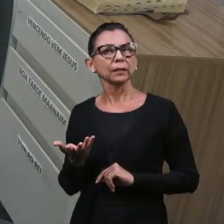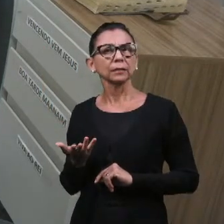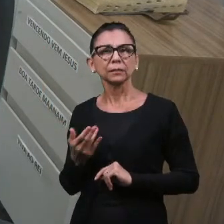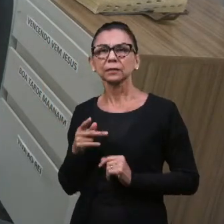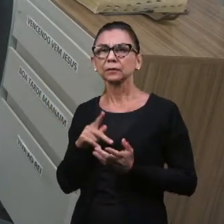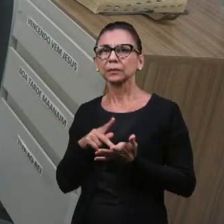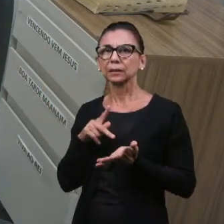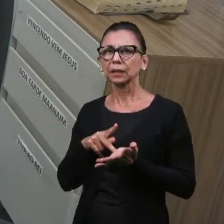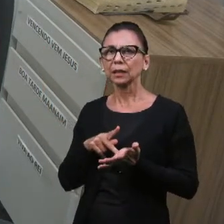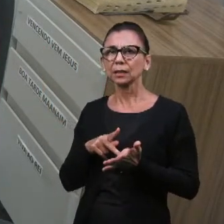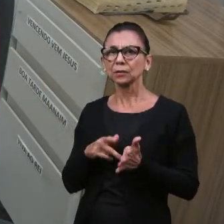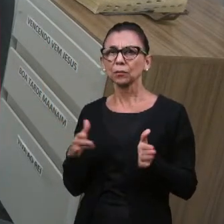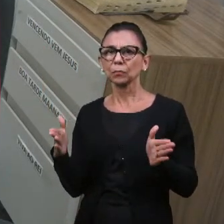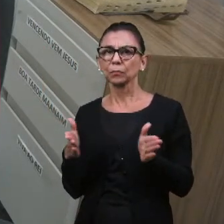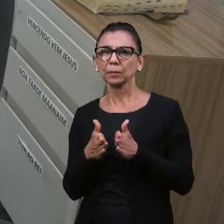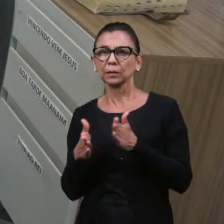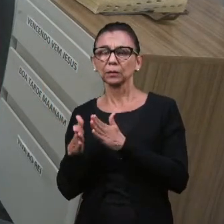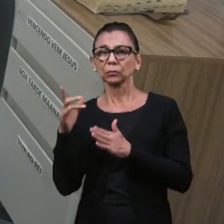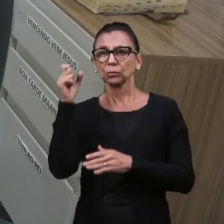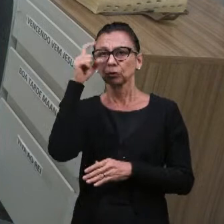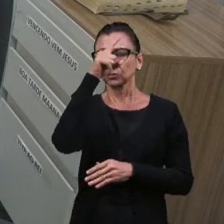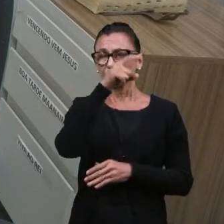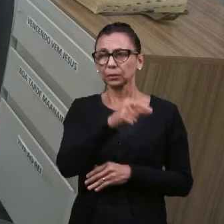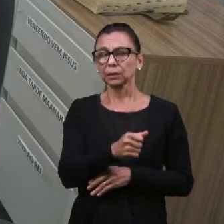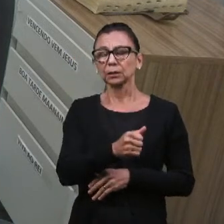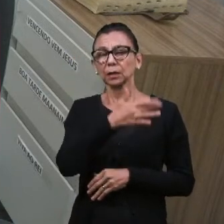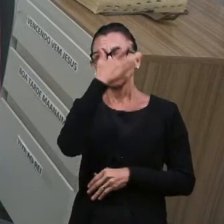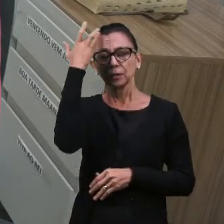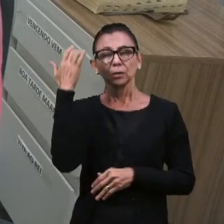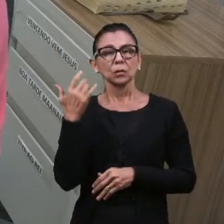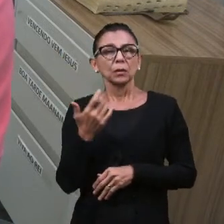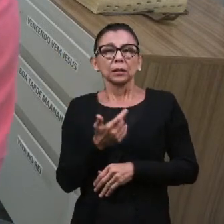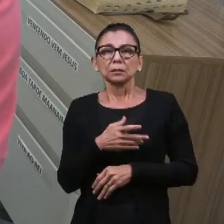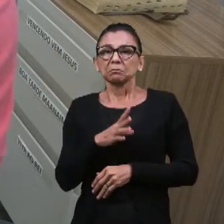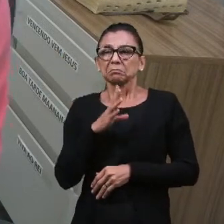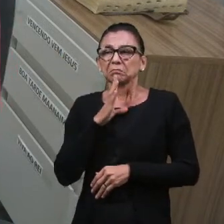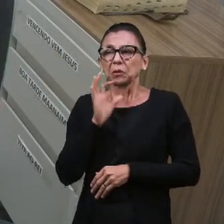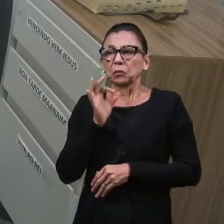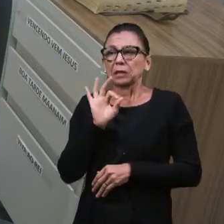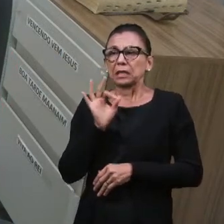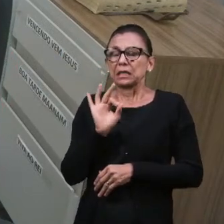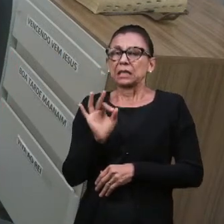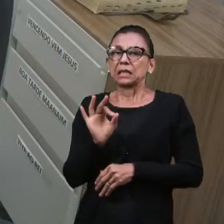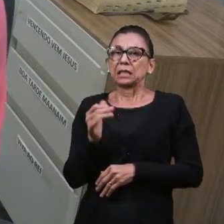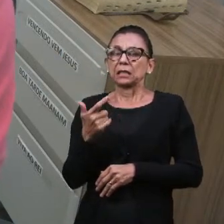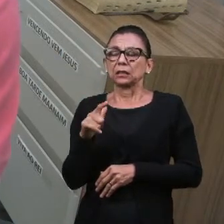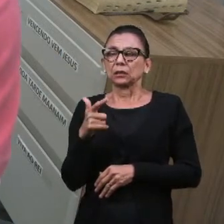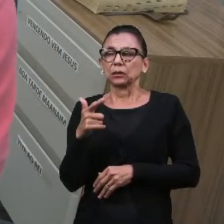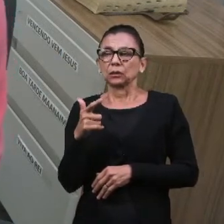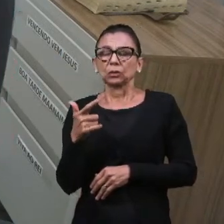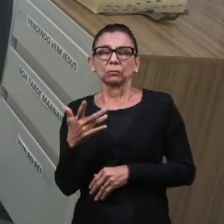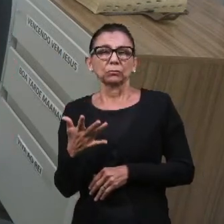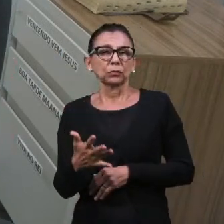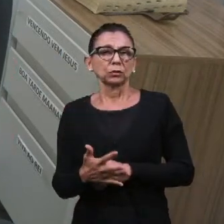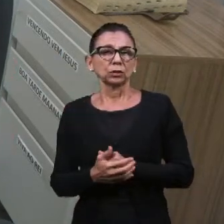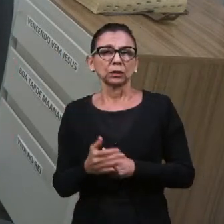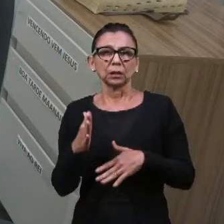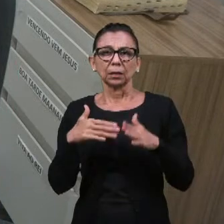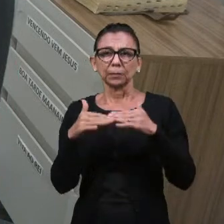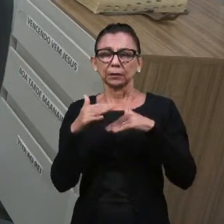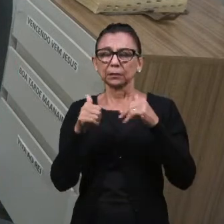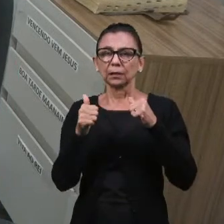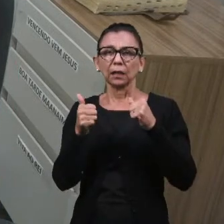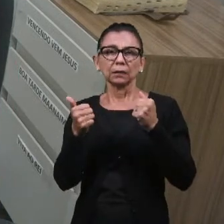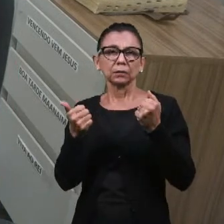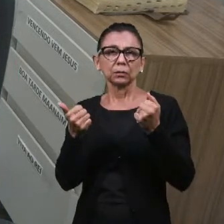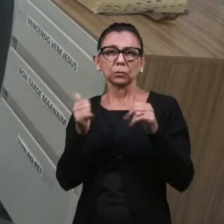tecnologia, quem não tinha conhecimento com os 4G, 5G, YouTube, Zoom,